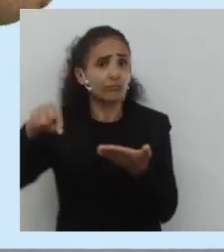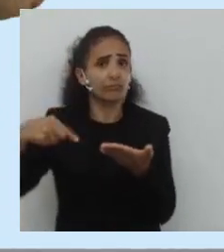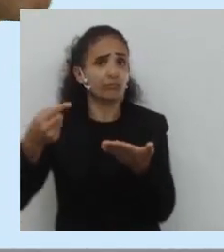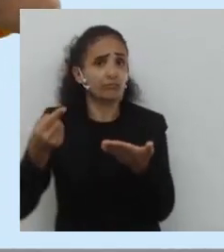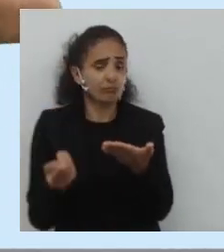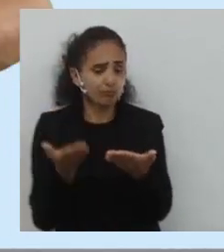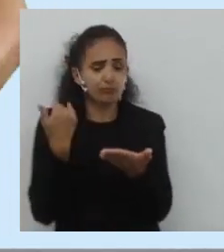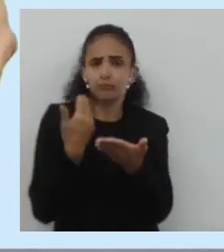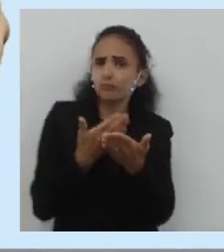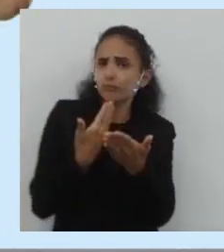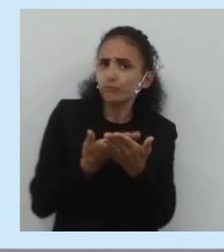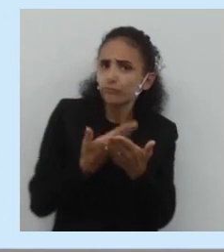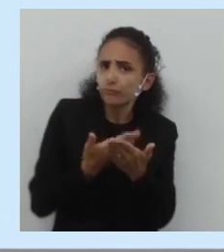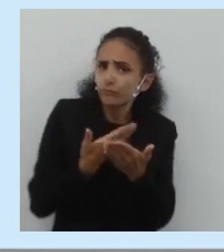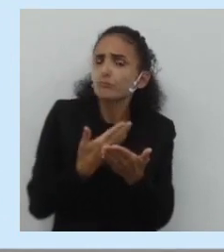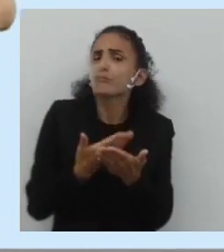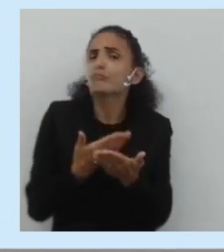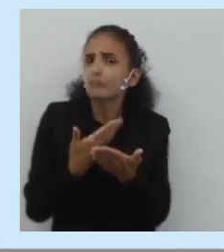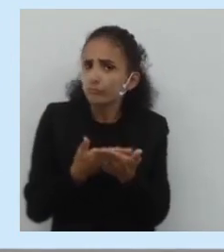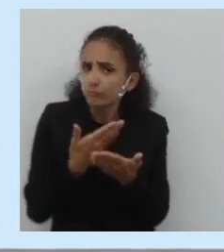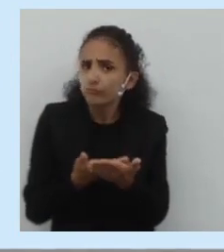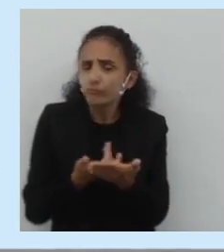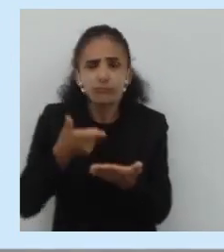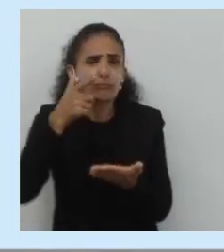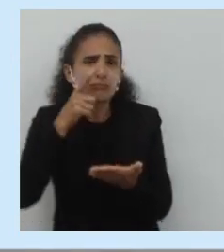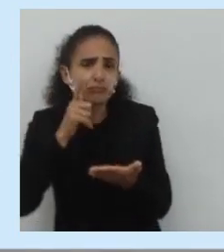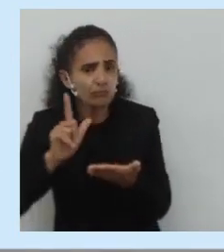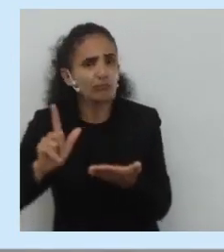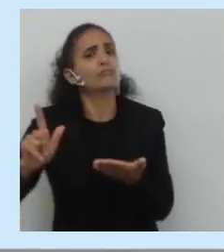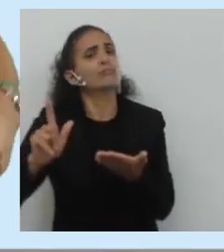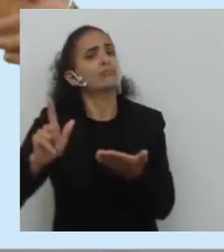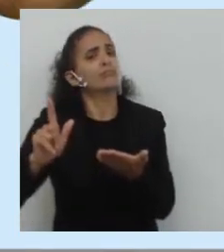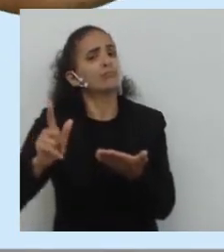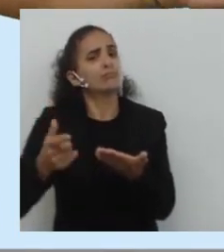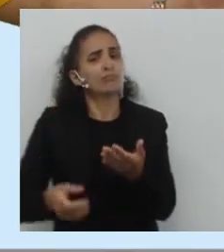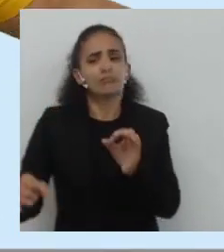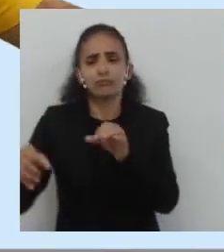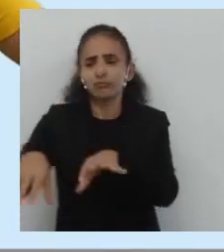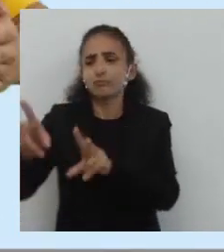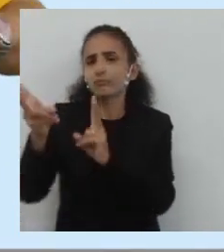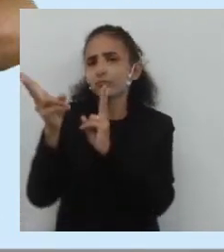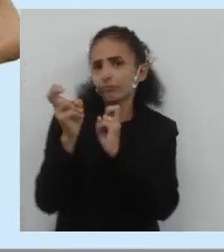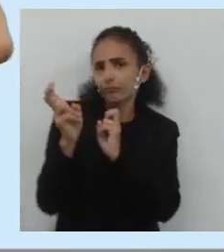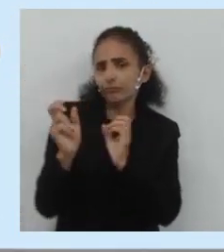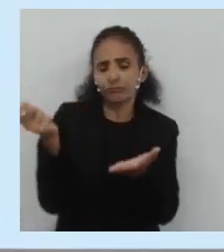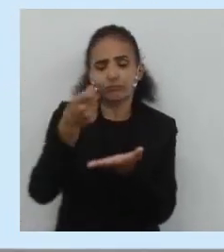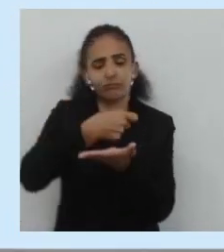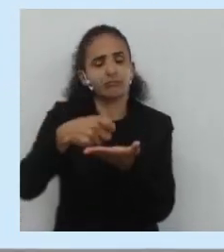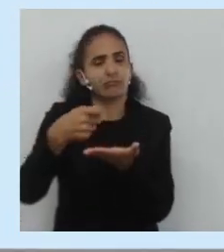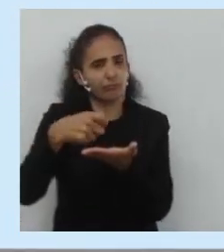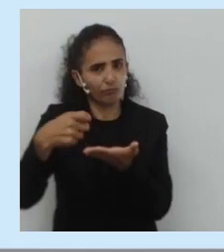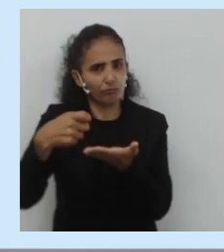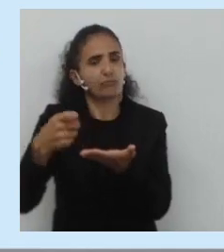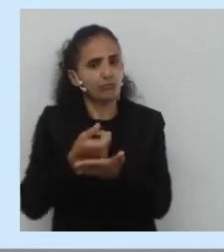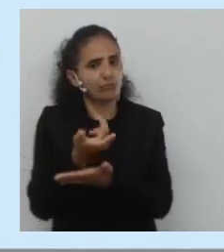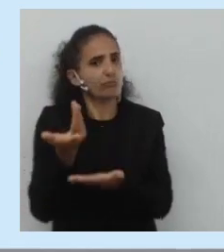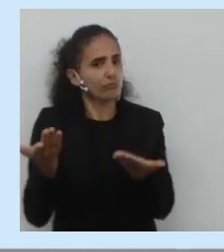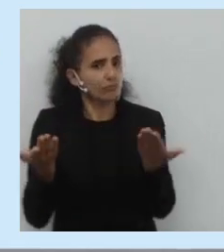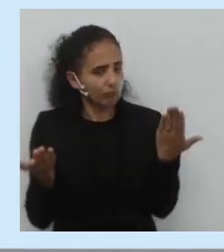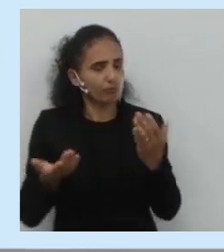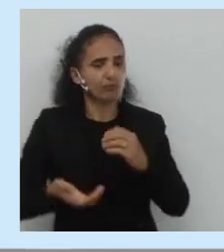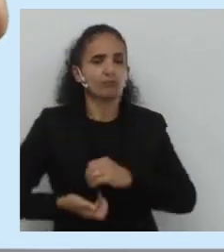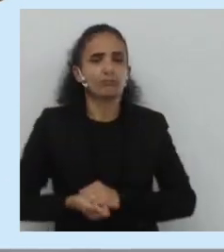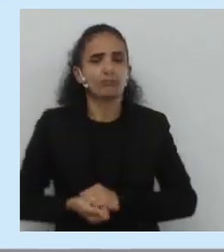aquele dado, aquele conhecimento que nos foi o quê? Exposto, ou por via oral, ou escrita. Então,